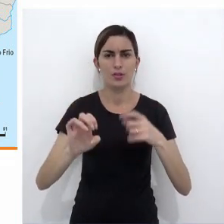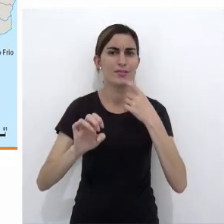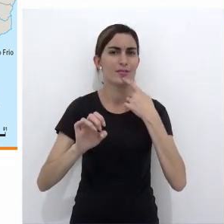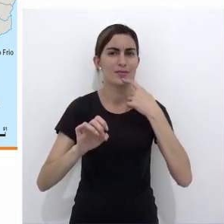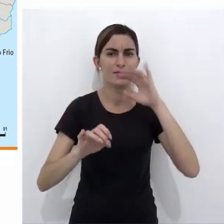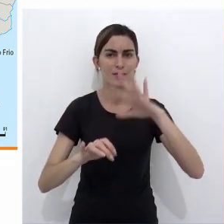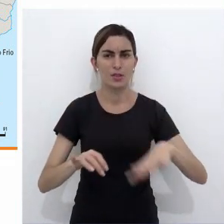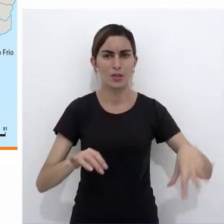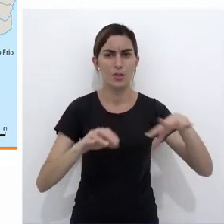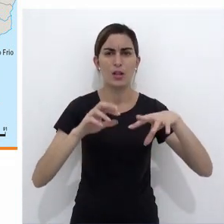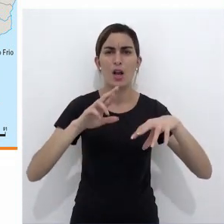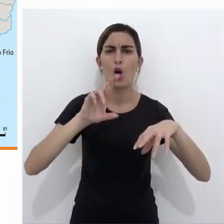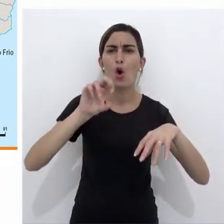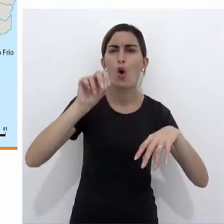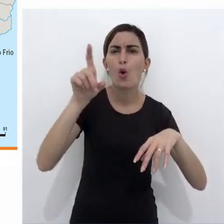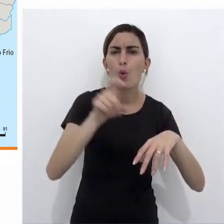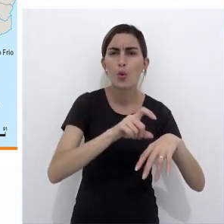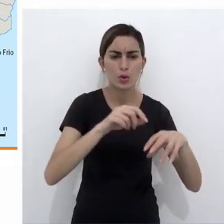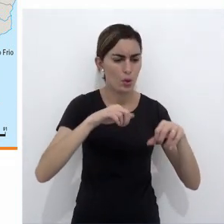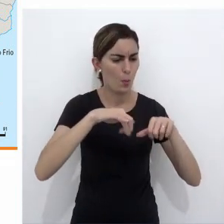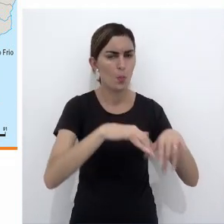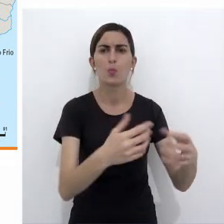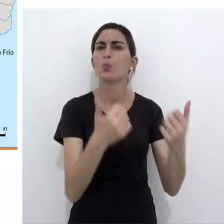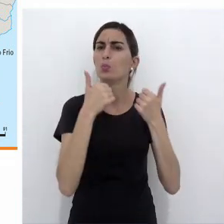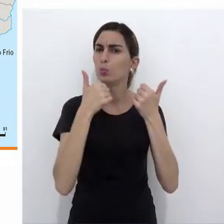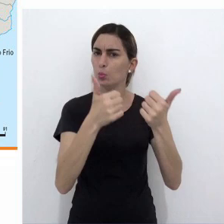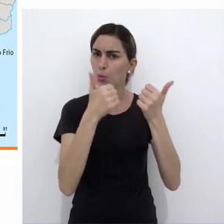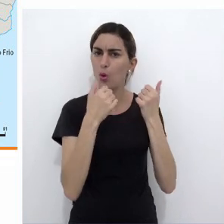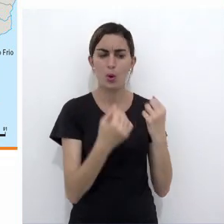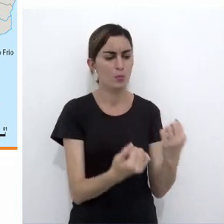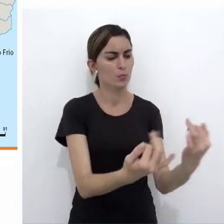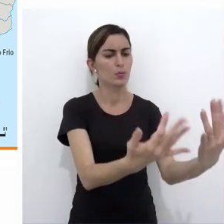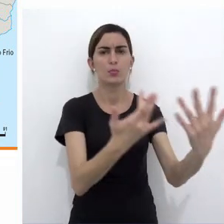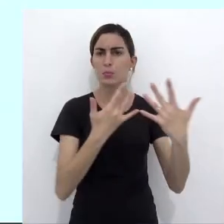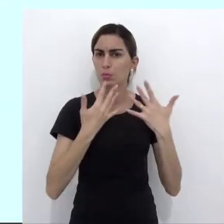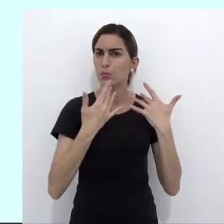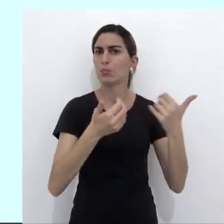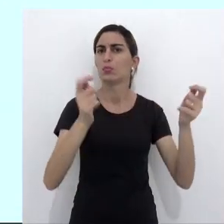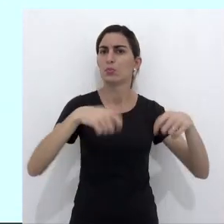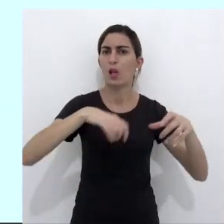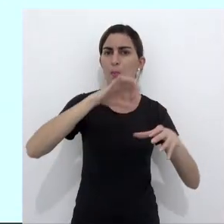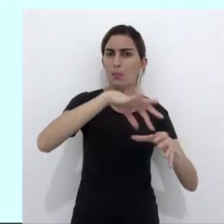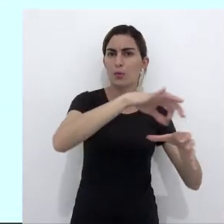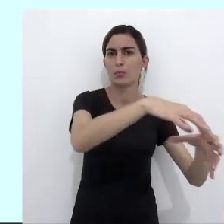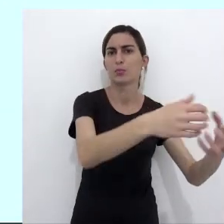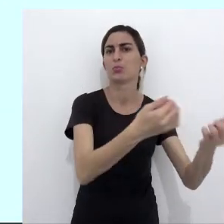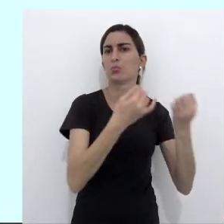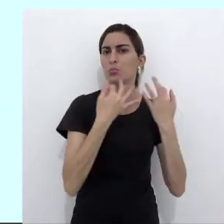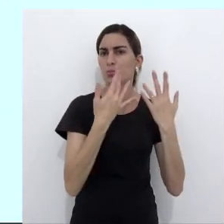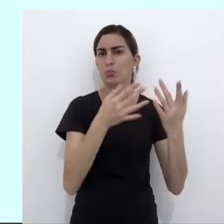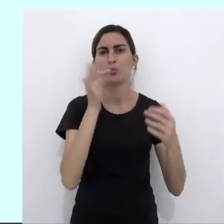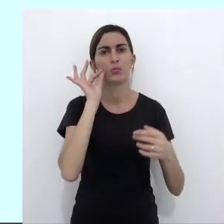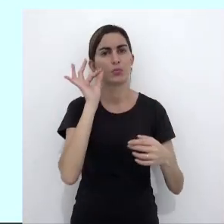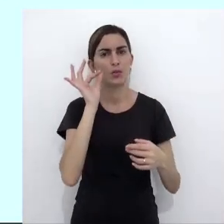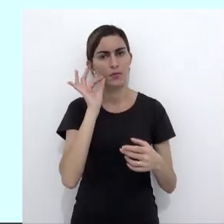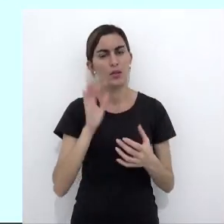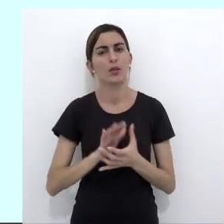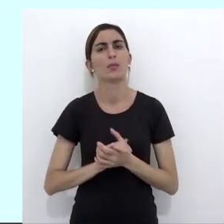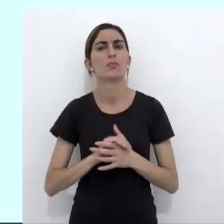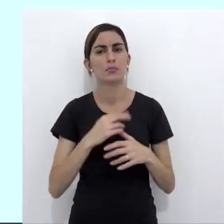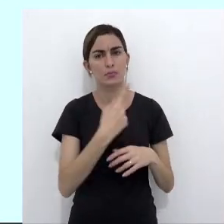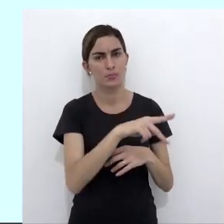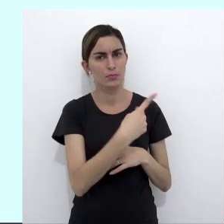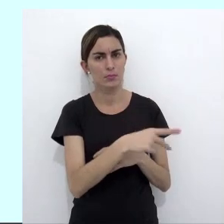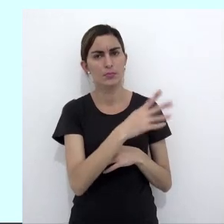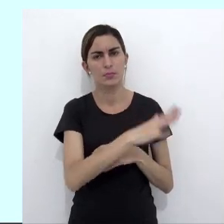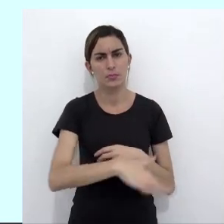roxa, uma terra bem fértil para que pudesse, né, dar muito certo a esse cultivo do café